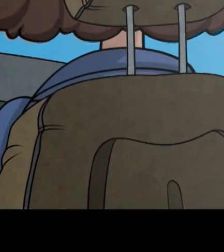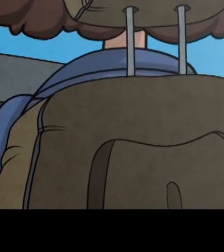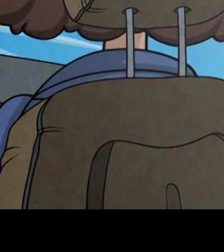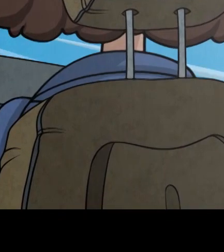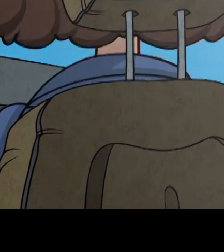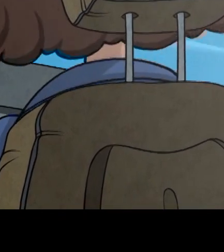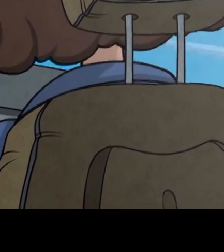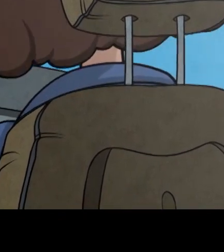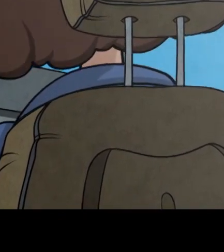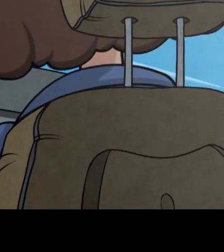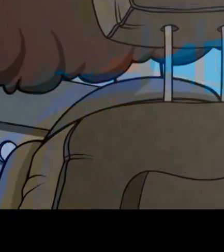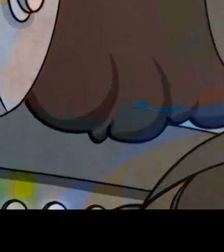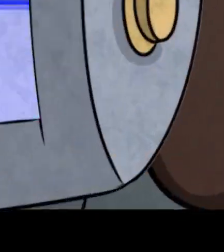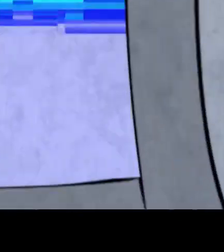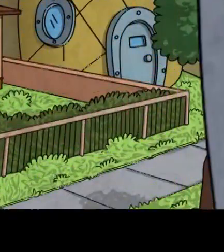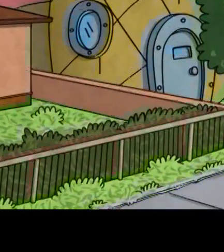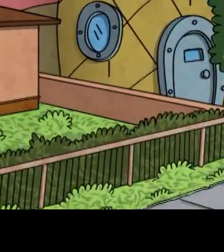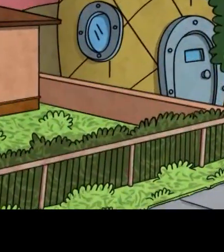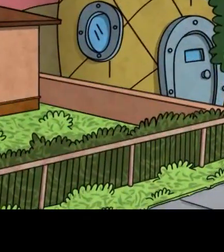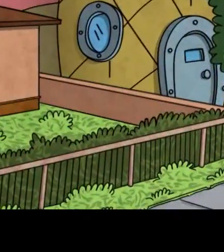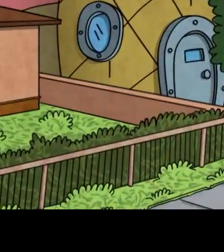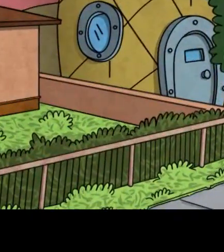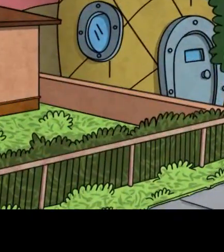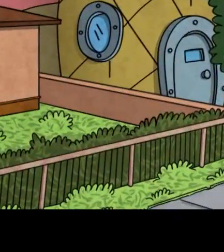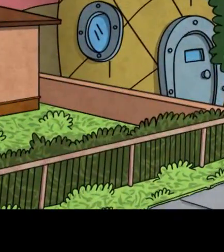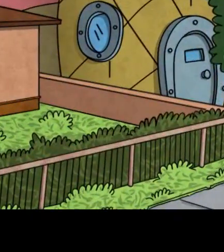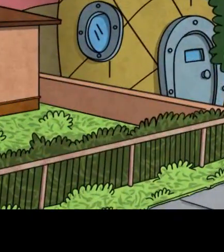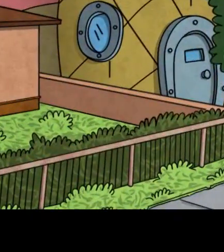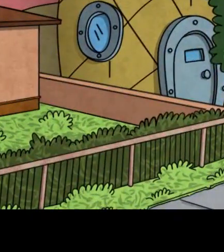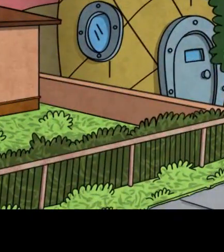Não perca a segunda temporada de vacinação.